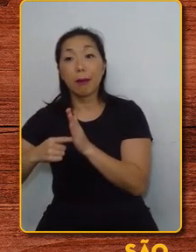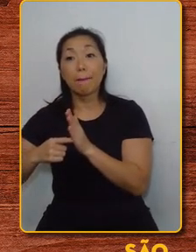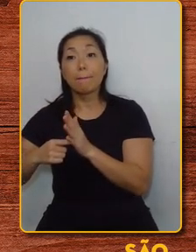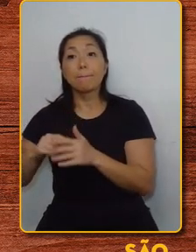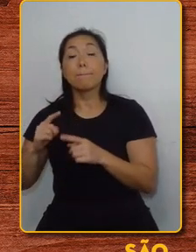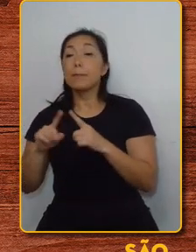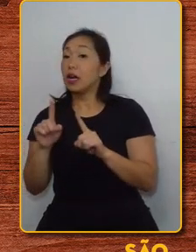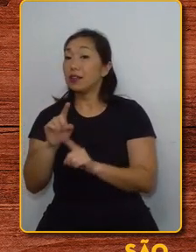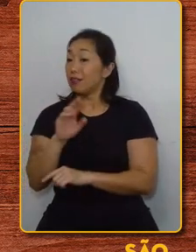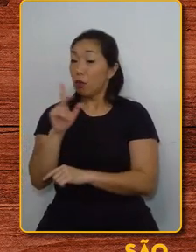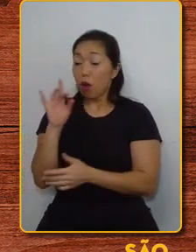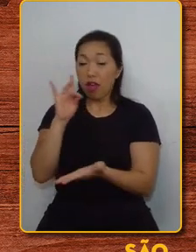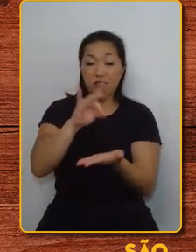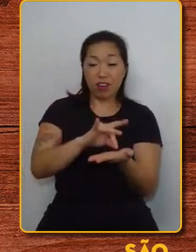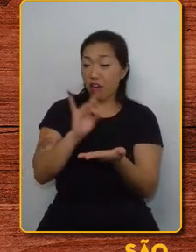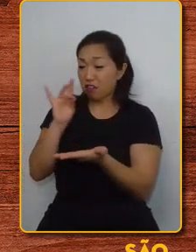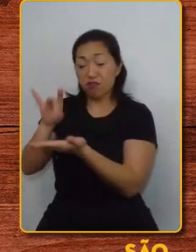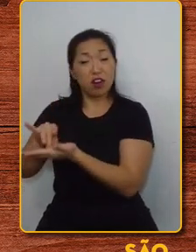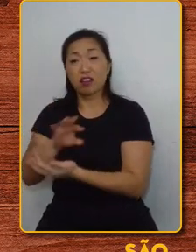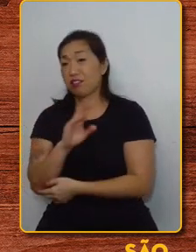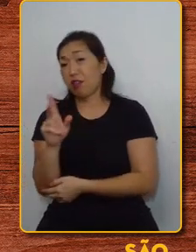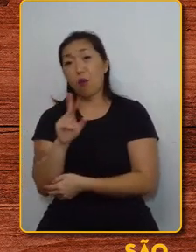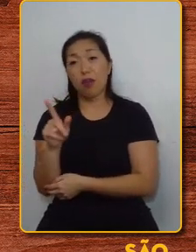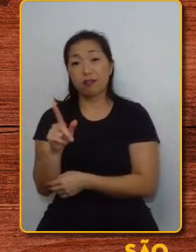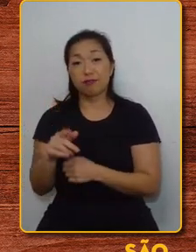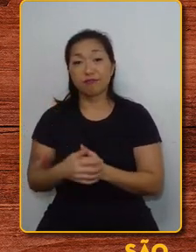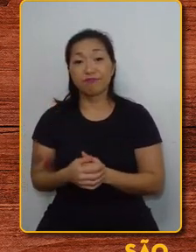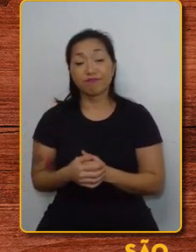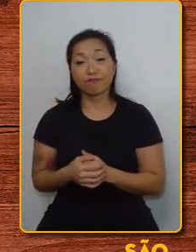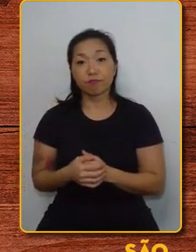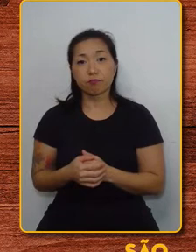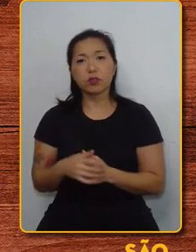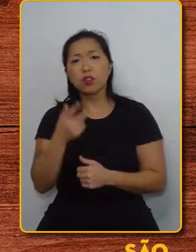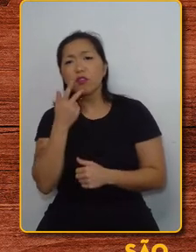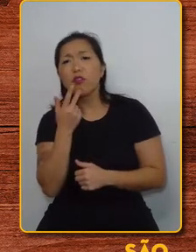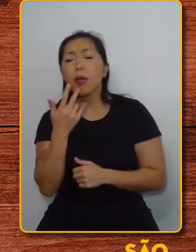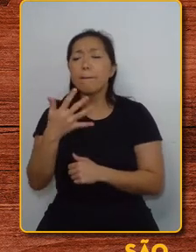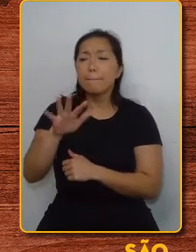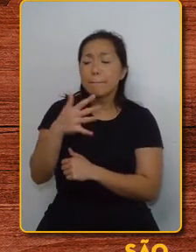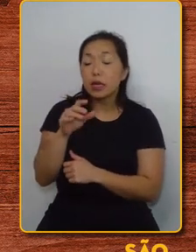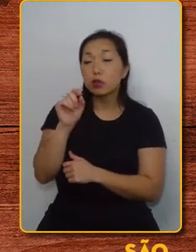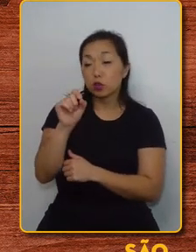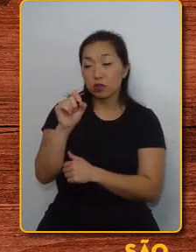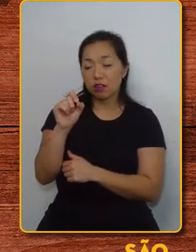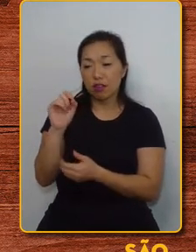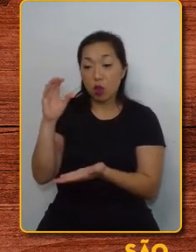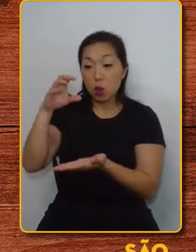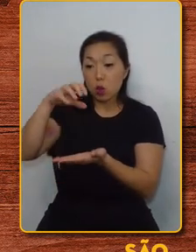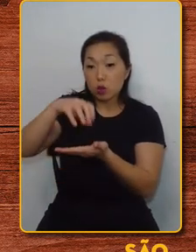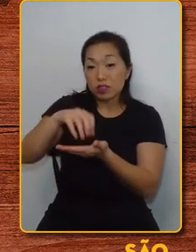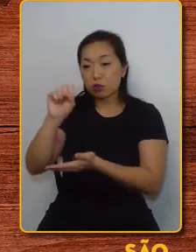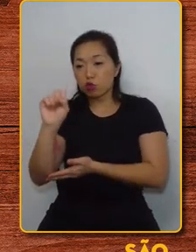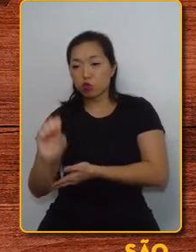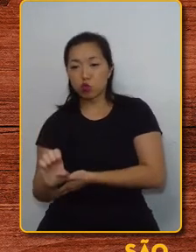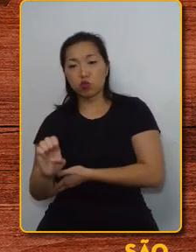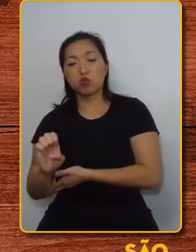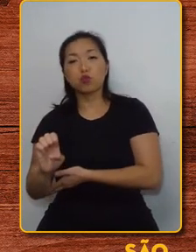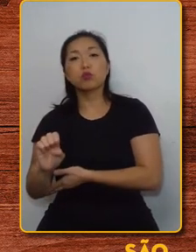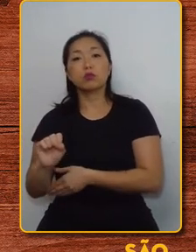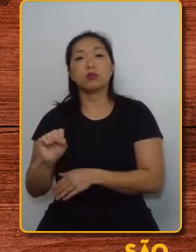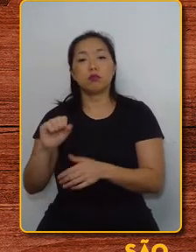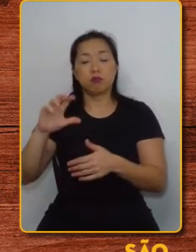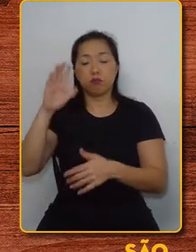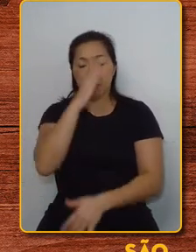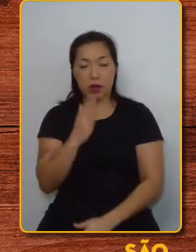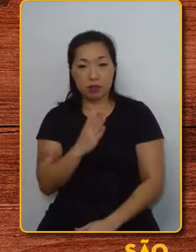média, 50, 500 hectares, no centro-sul do país, que financia 1 milhão por ano